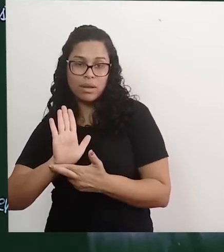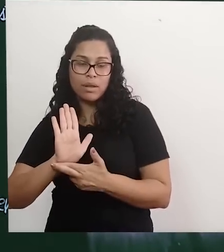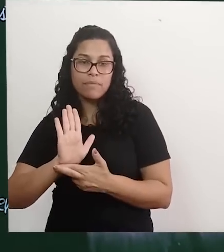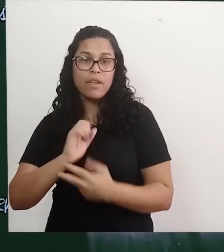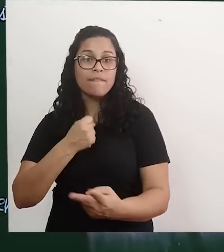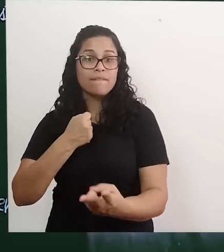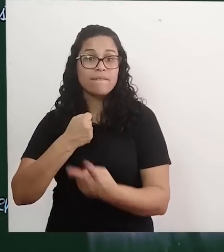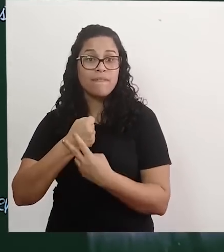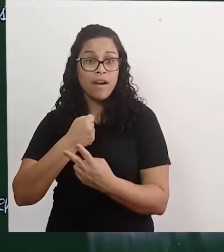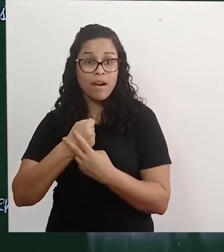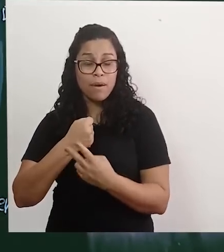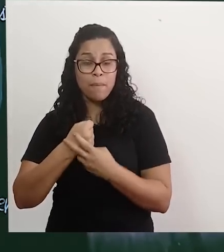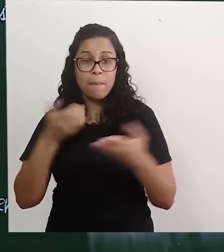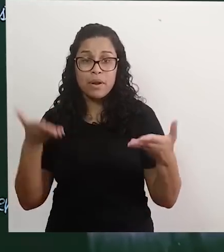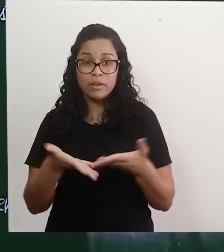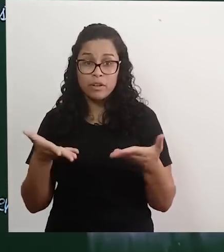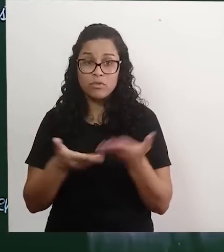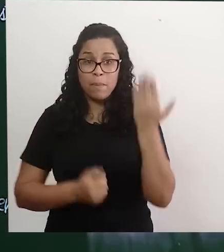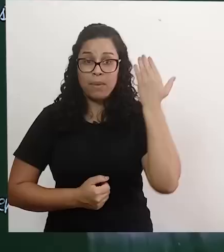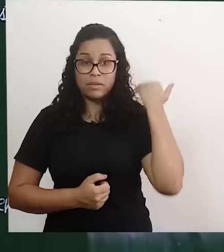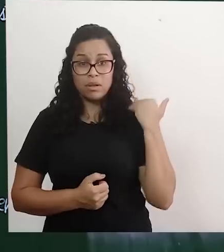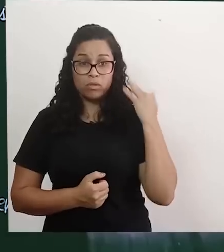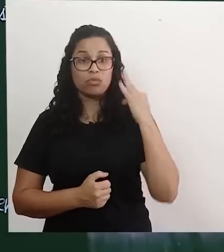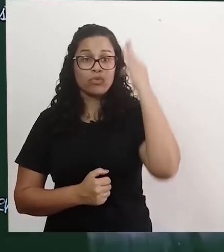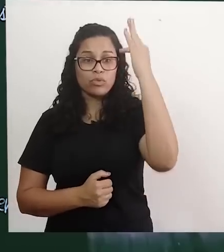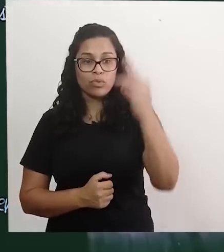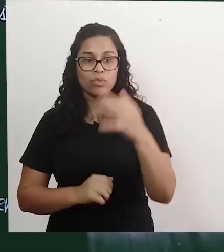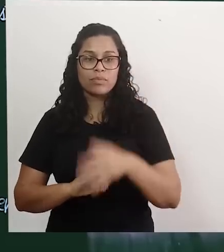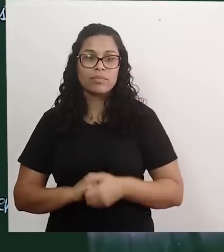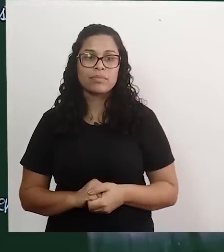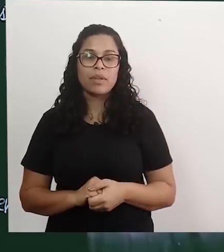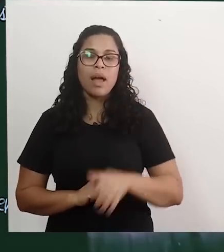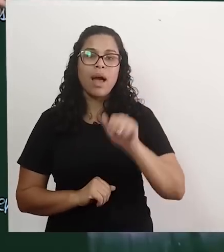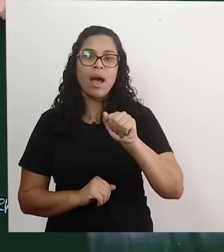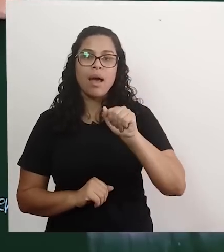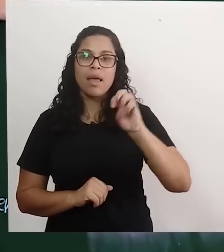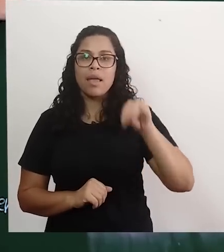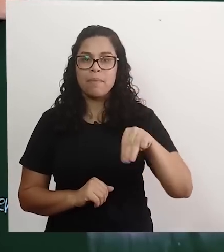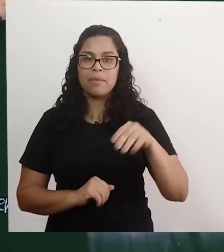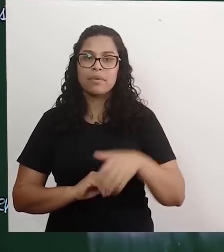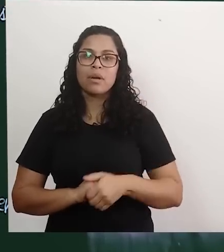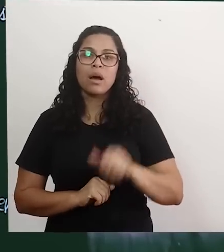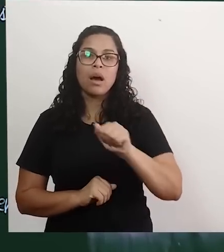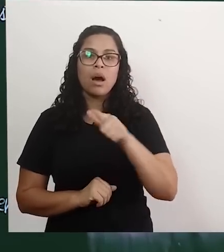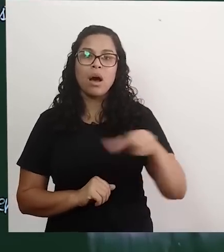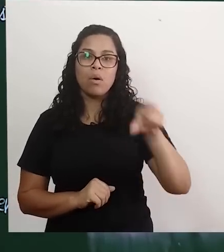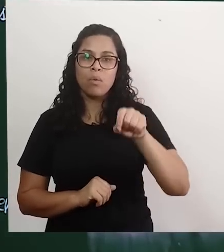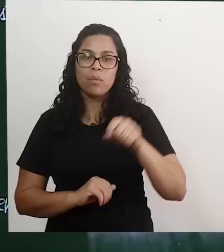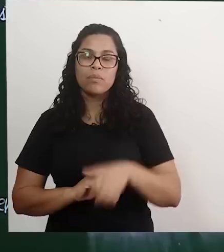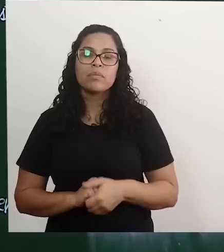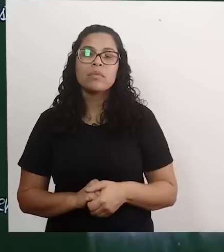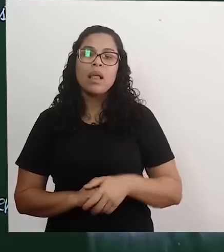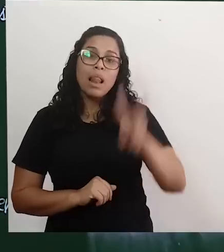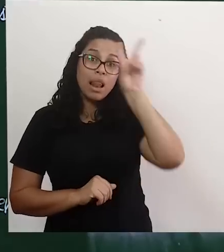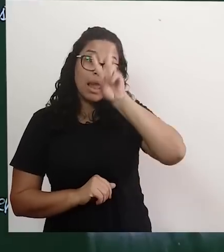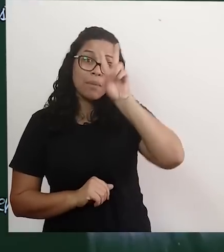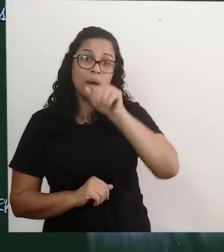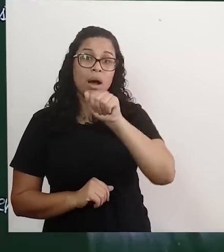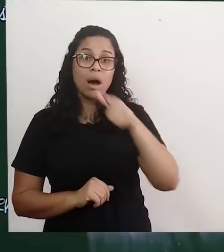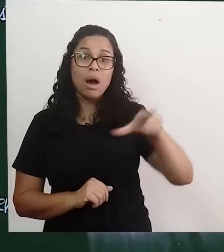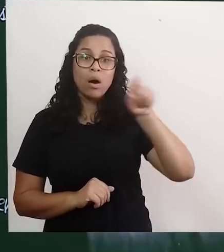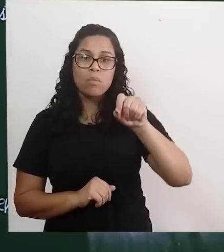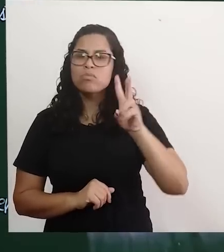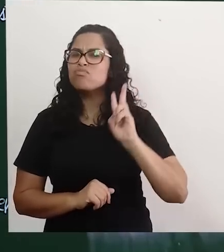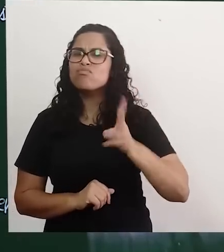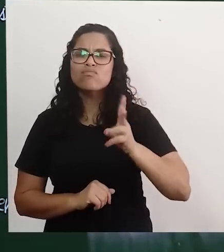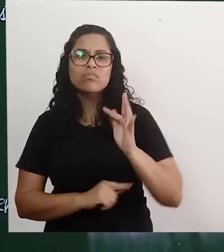são os verbos no presente, no passado e no futuro, que são essas terminações, ó. Am e ão. Lembra que esse ão vai ser usado